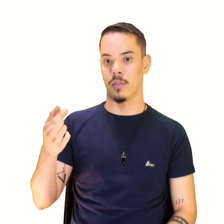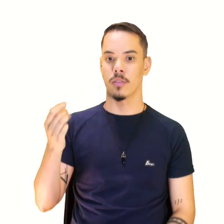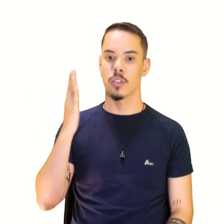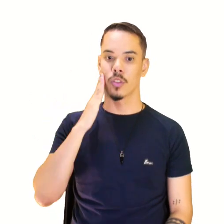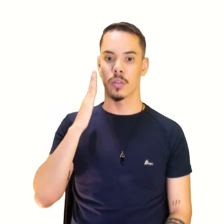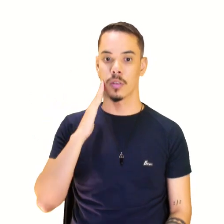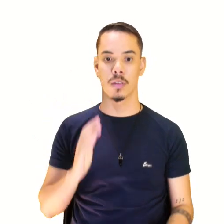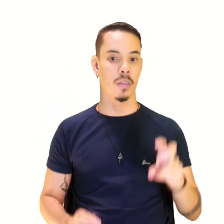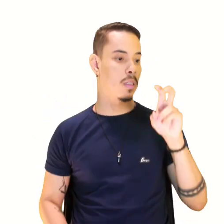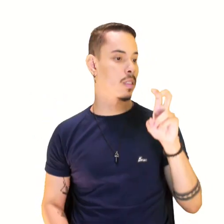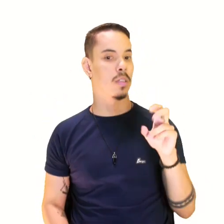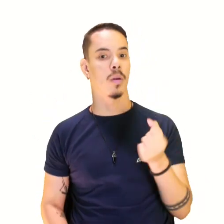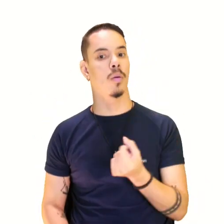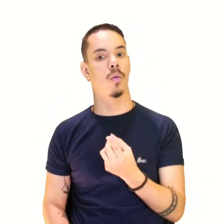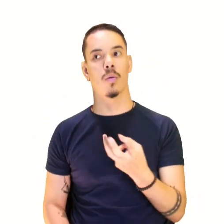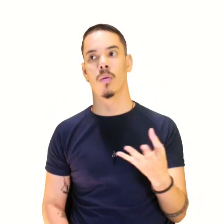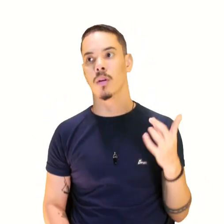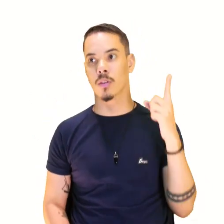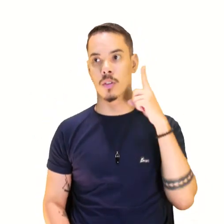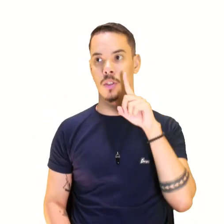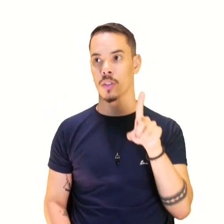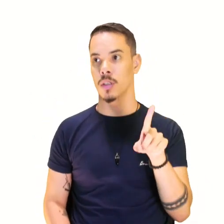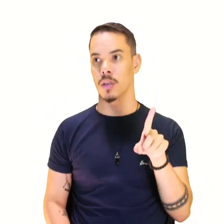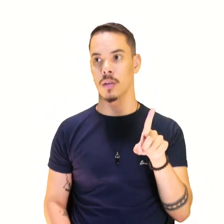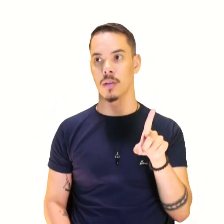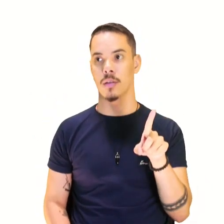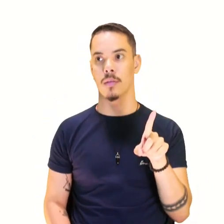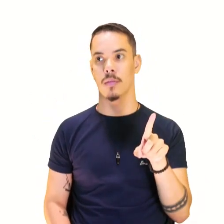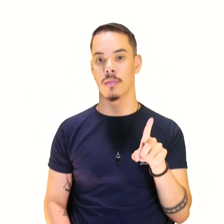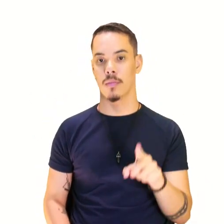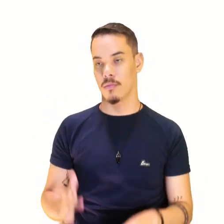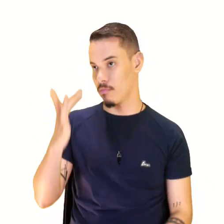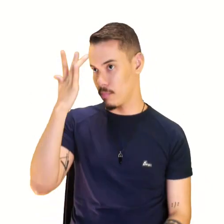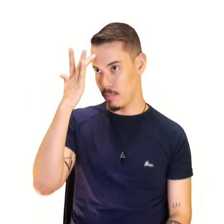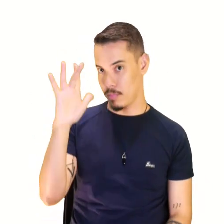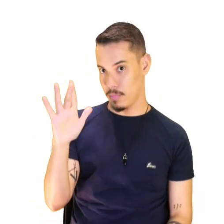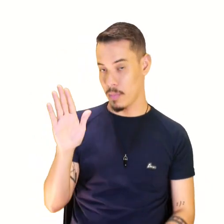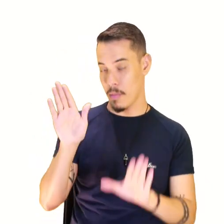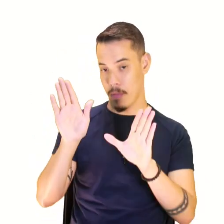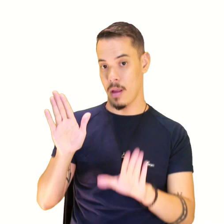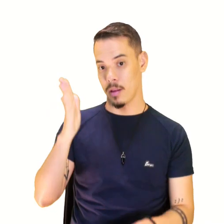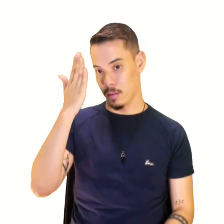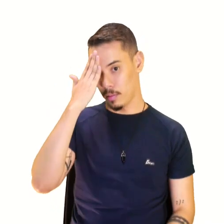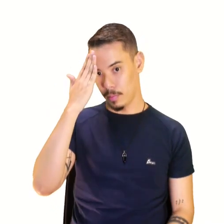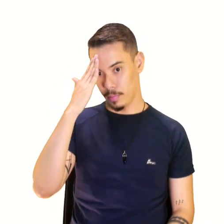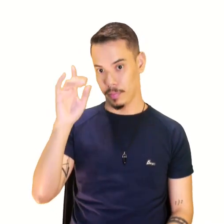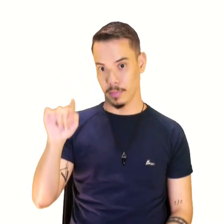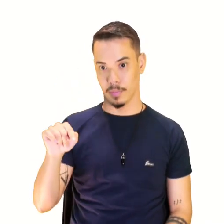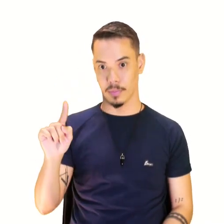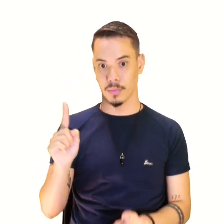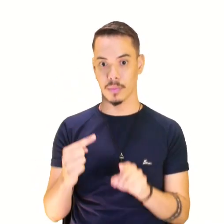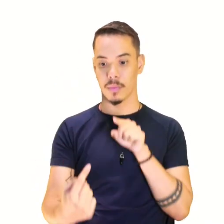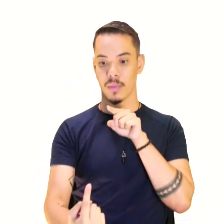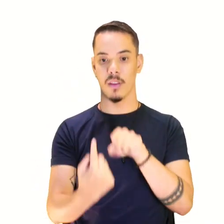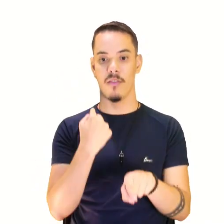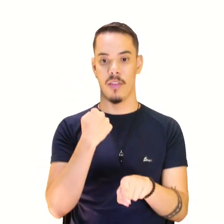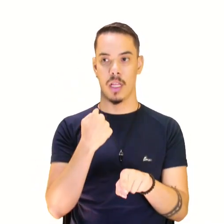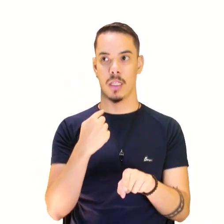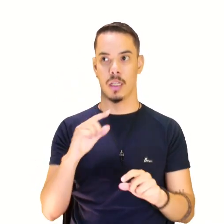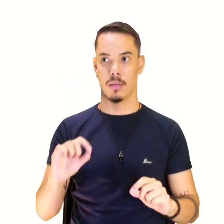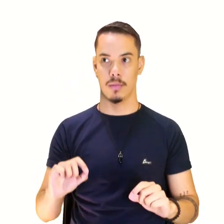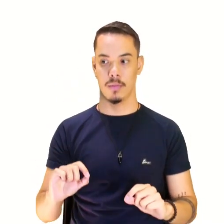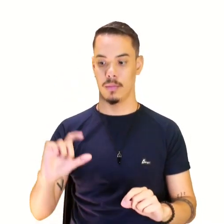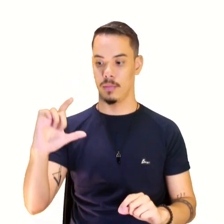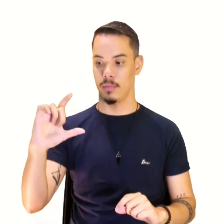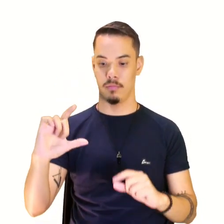5 trabalhadores, quantos dias? Esse é o detalhe. Não sei. Mas eu sei que é inversa. Por quê? Né? Por que é inversa?